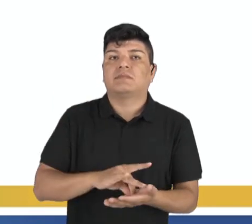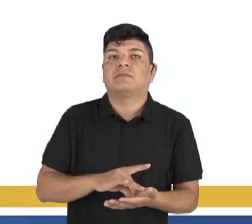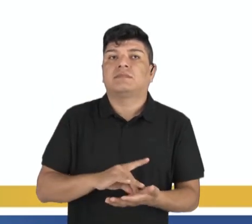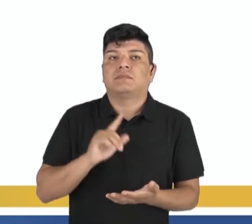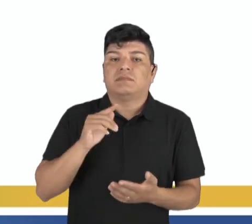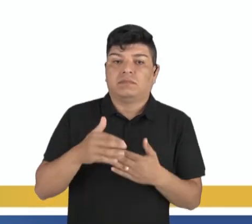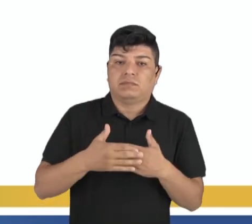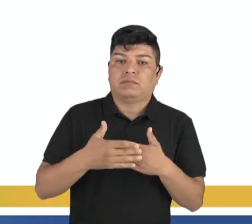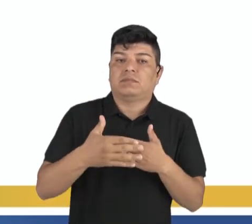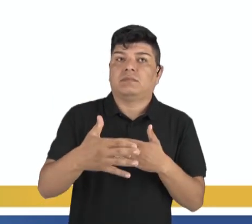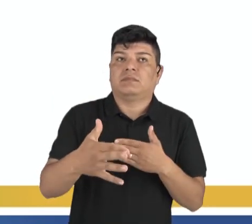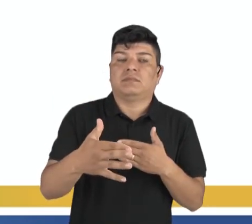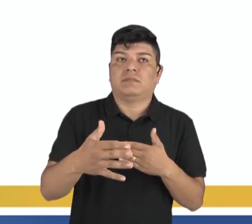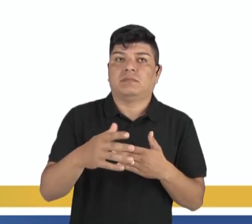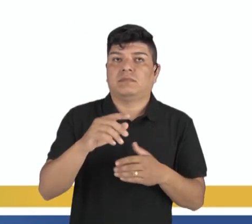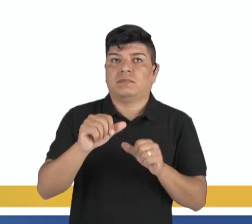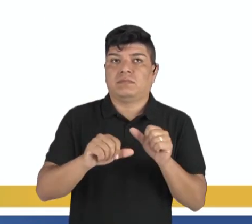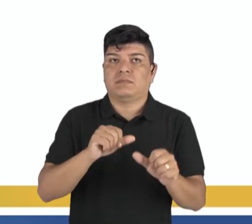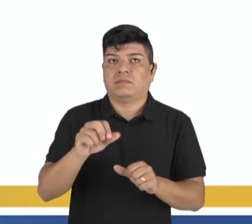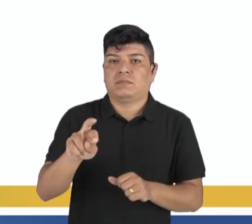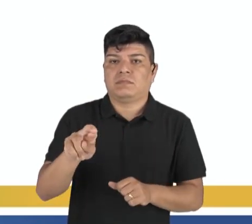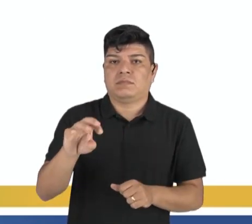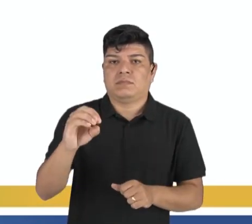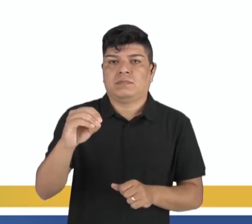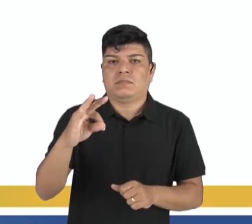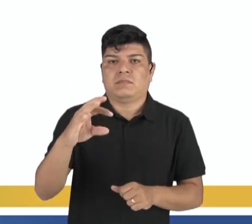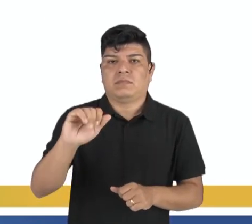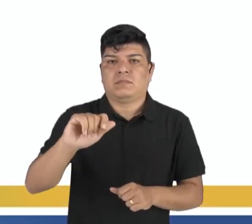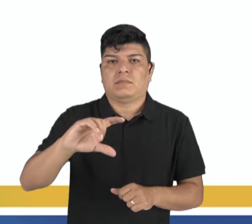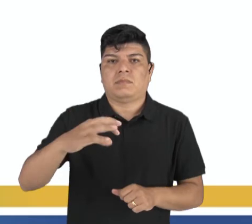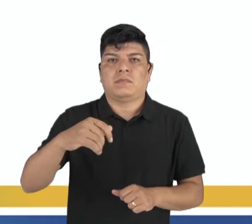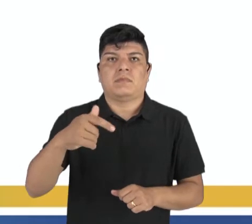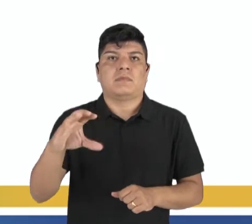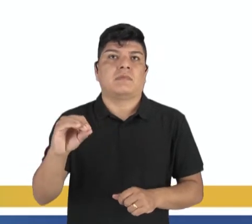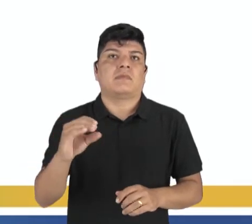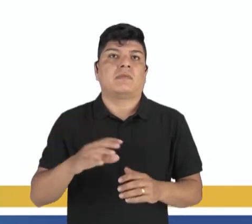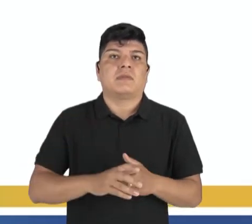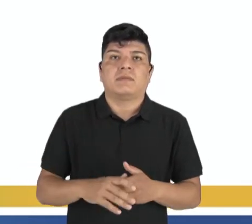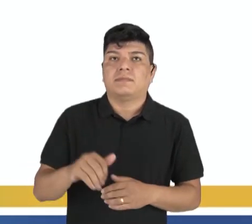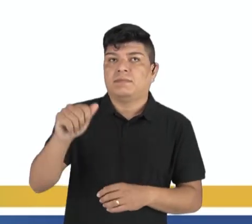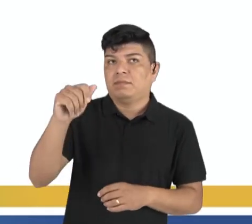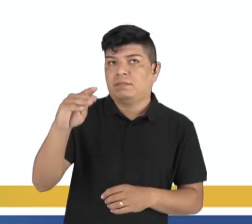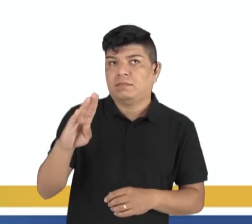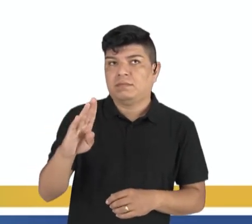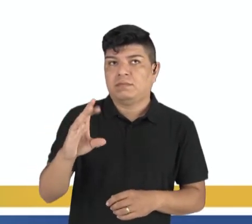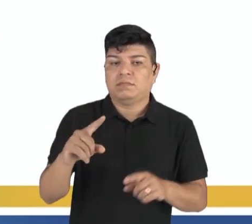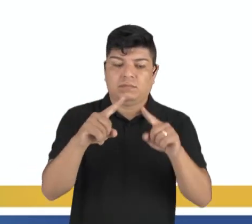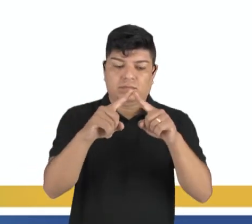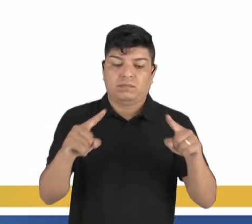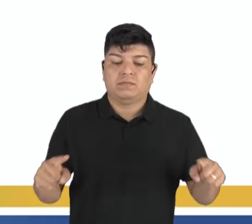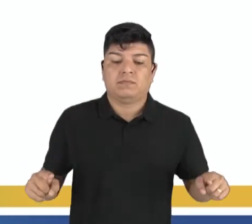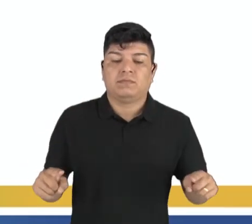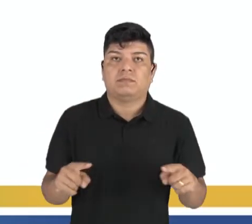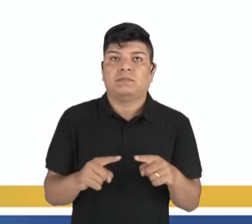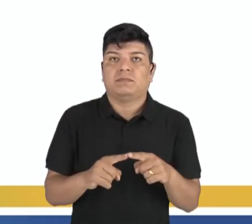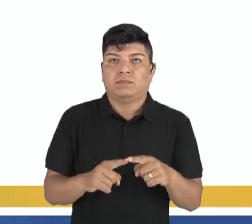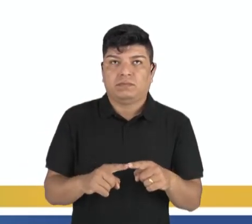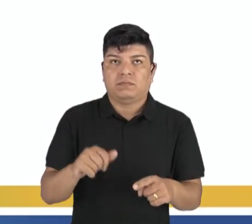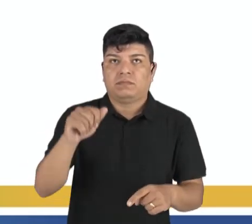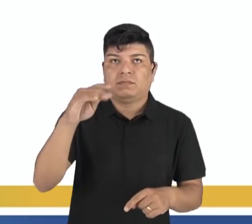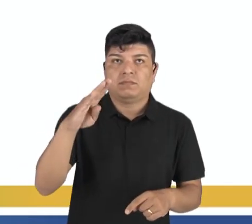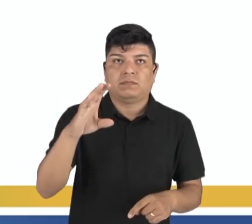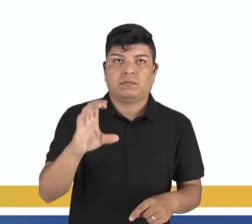original e a partir daí eu vou fazer nas minhas anotações o triângulo a linha Belinha selinha foi obtido do